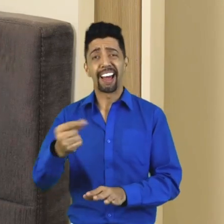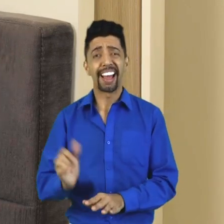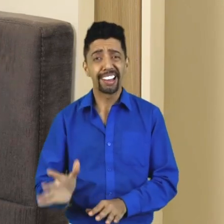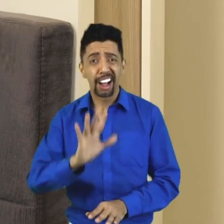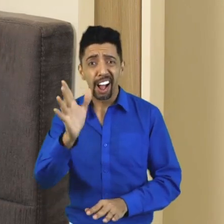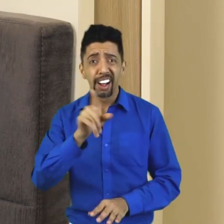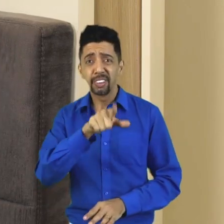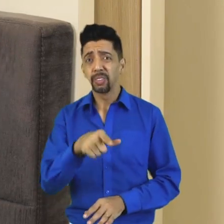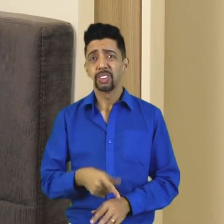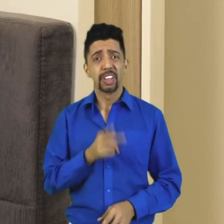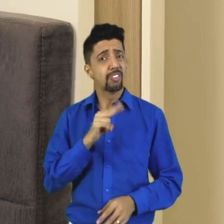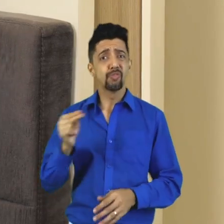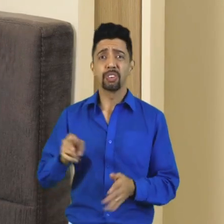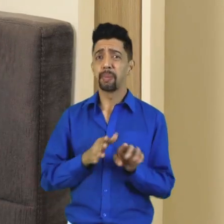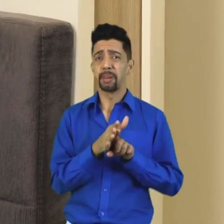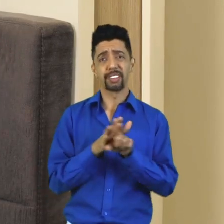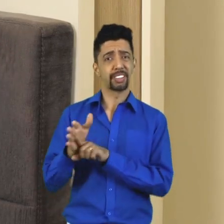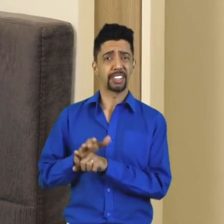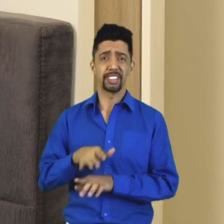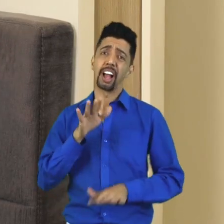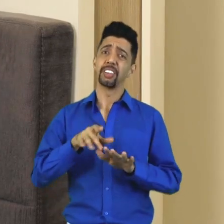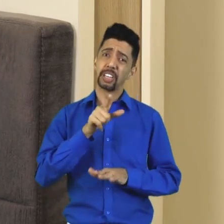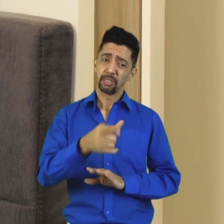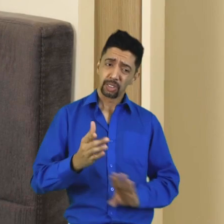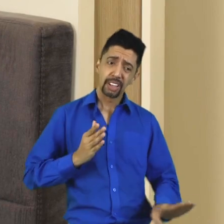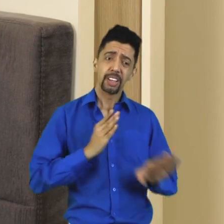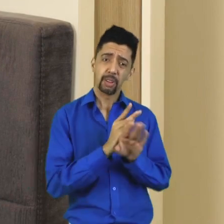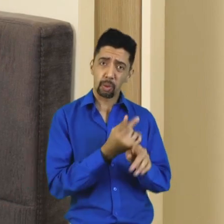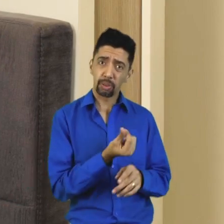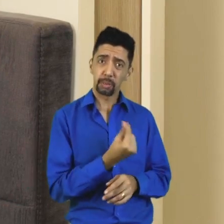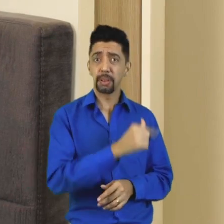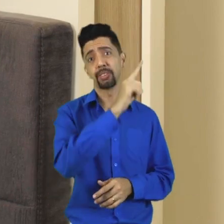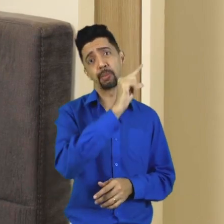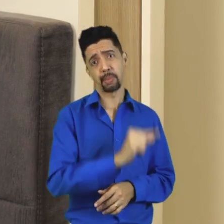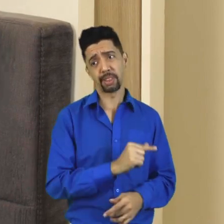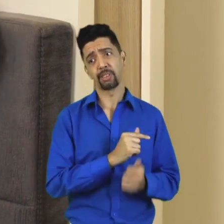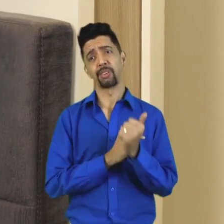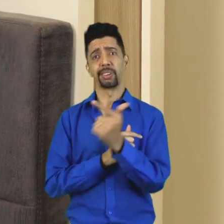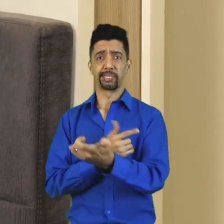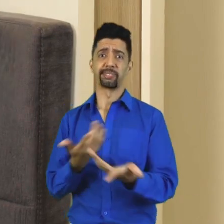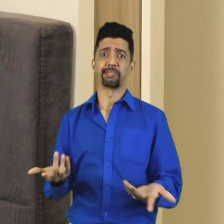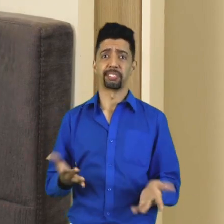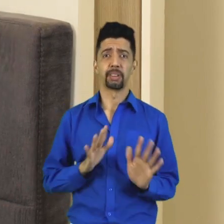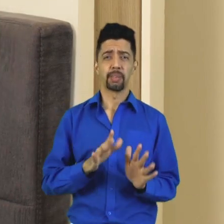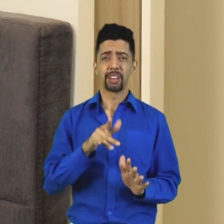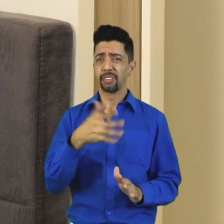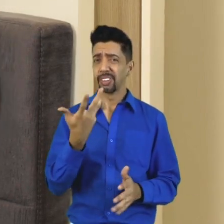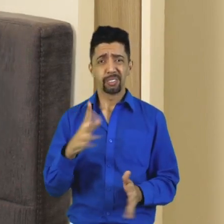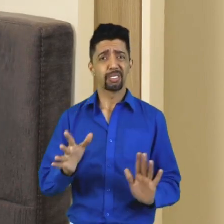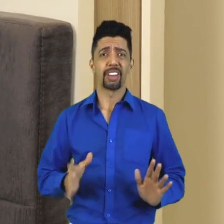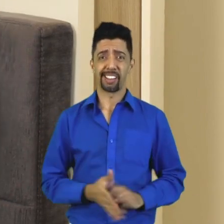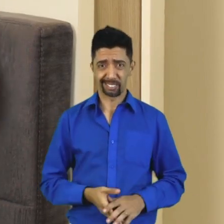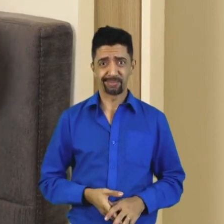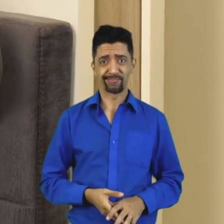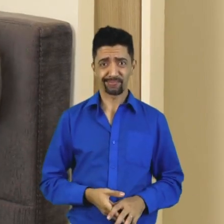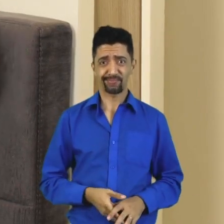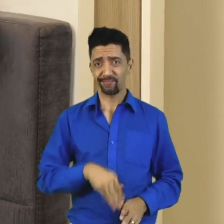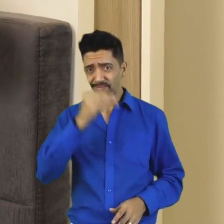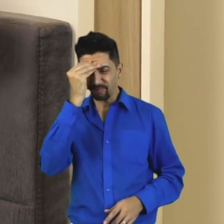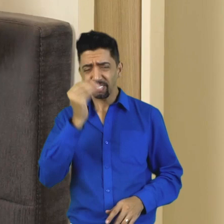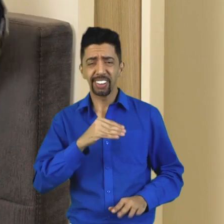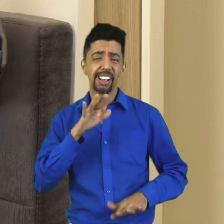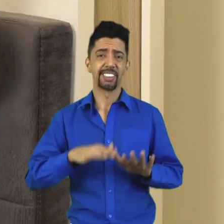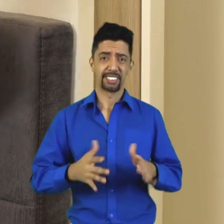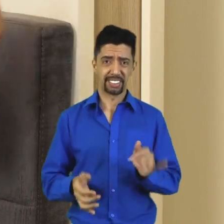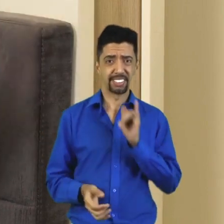na nossa vida. A inflação sempre vai existir, porque existe uma coisa chamada o custo desse produto. Mas alface, tomate